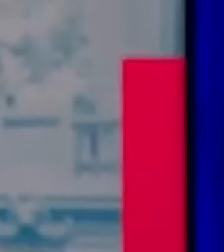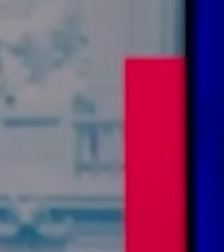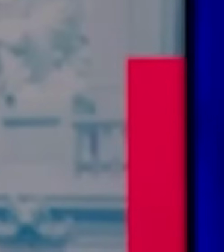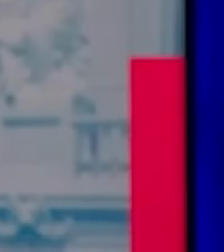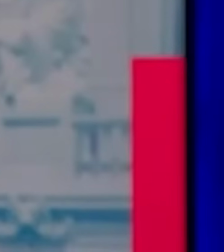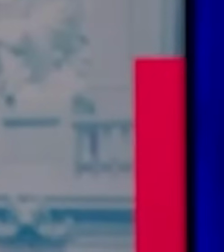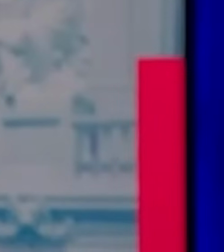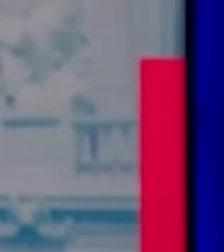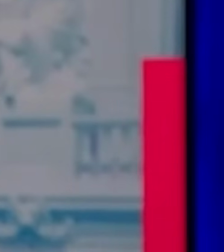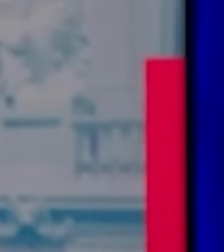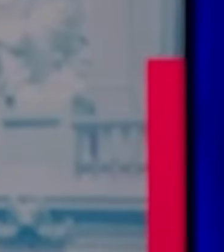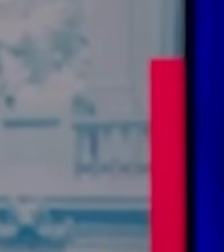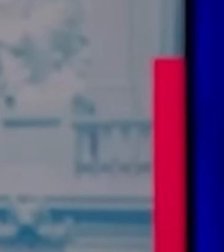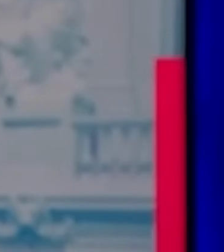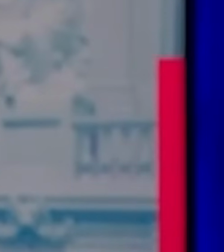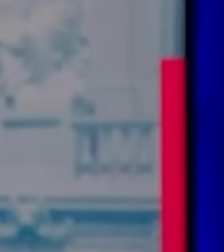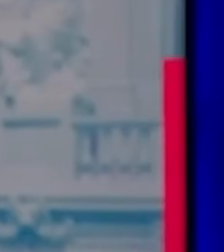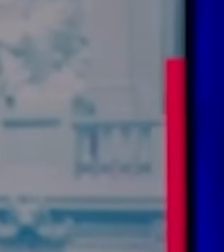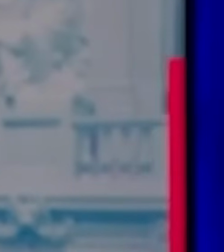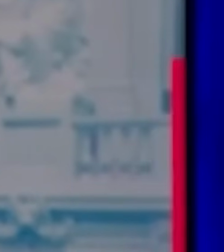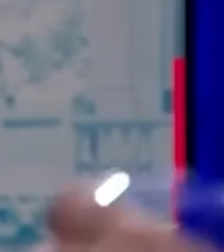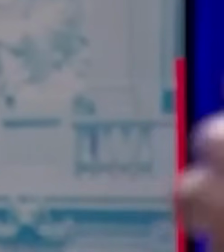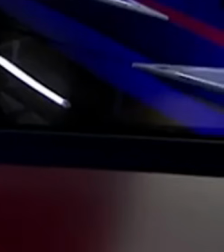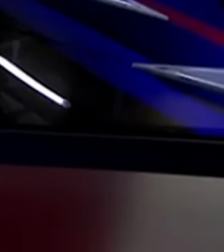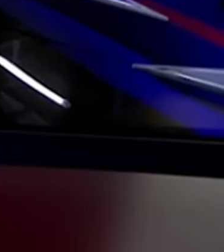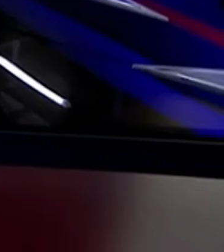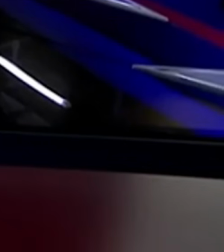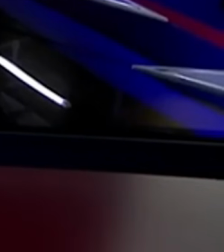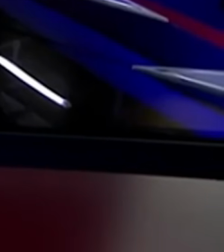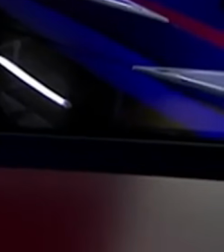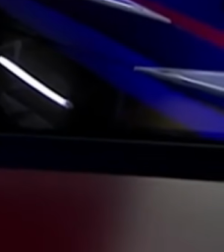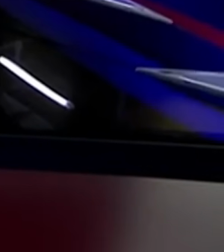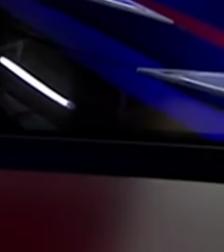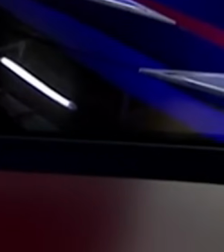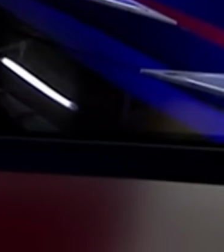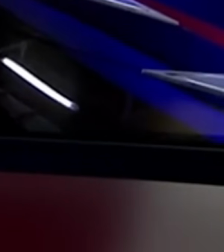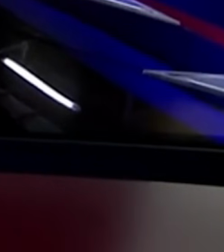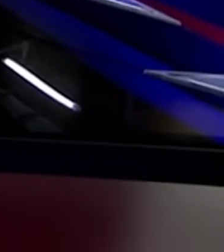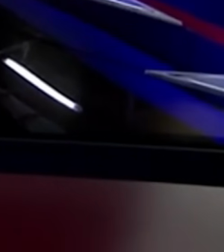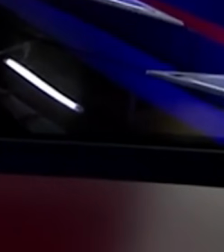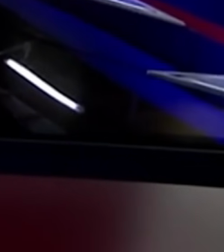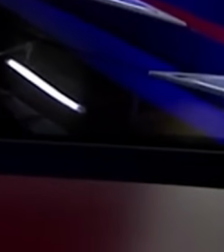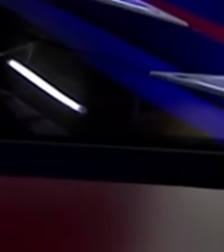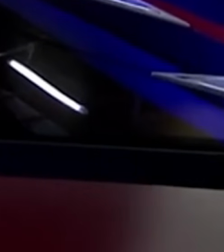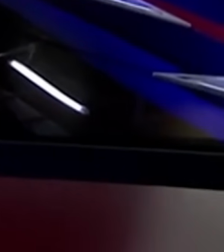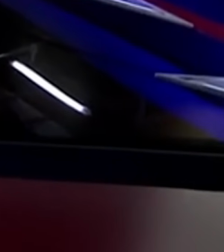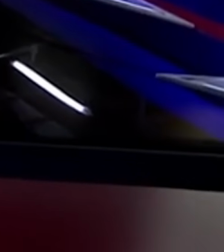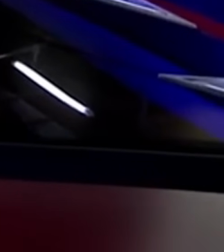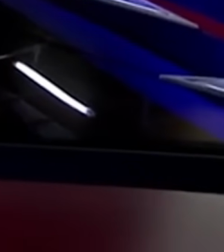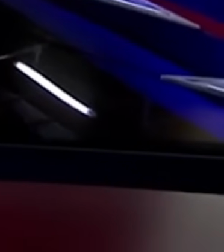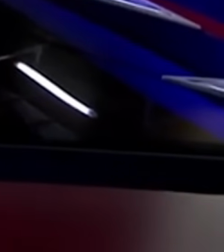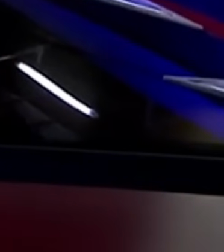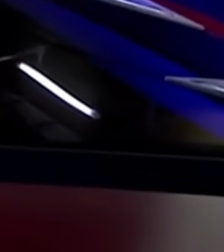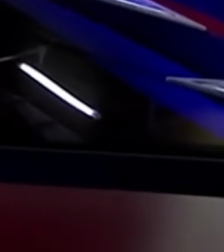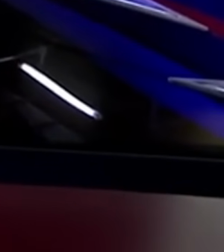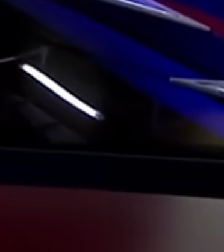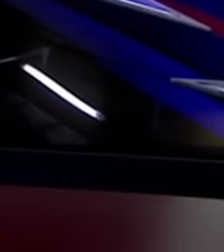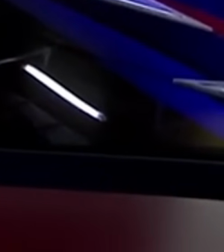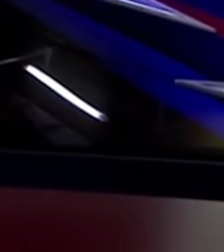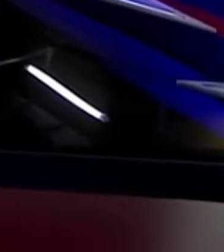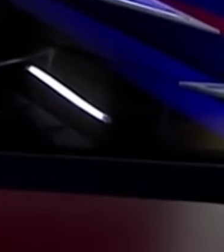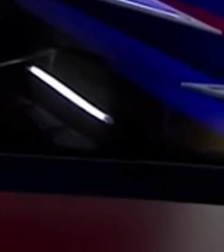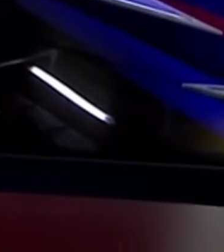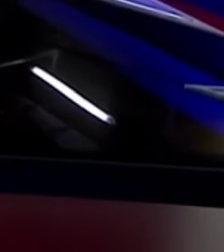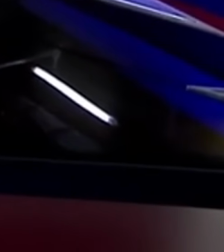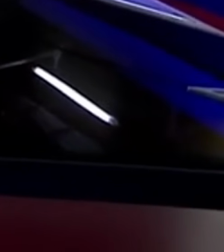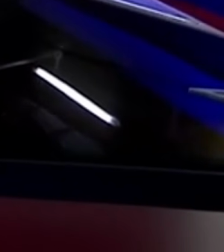pergunta eu já lhe fiz a pergunta e para evitar equívocos de uma vez por todas faço-lhe a pergunta de uma forma muito mais clara vitória do PS